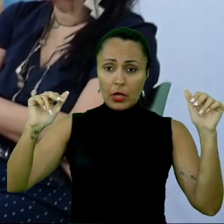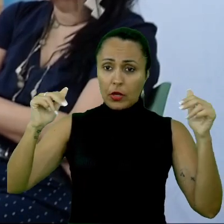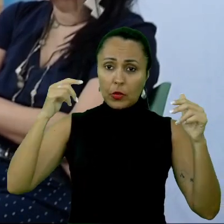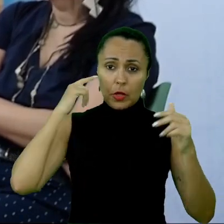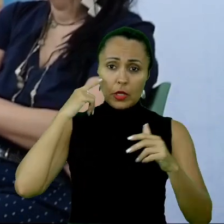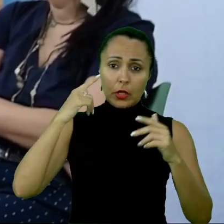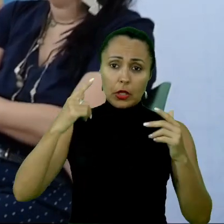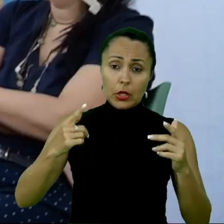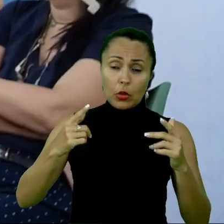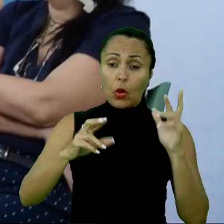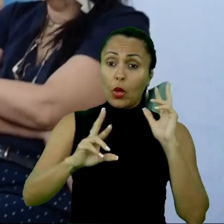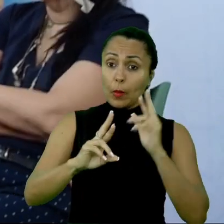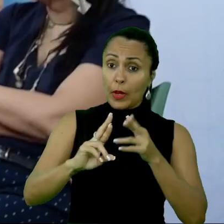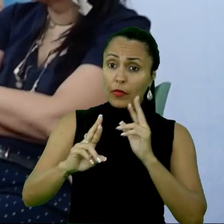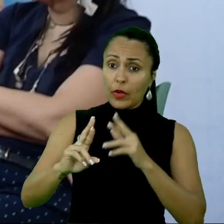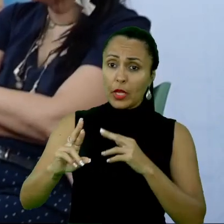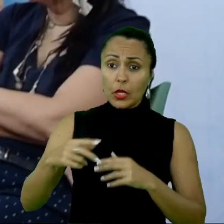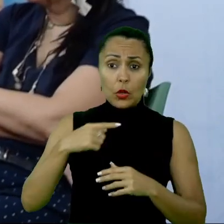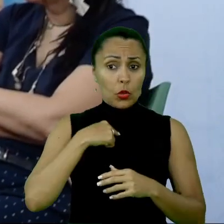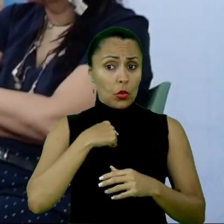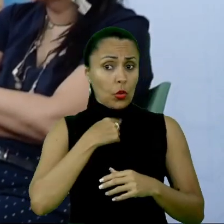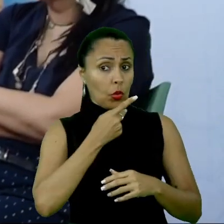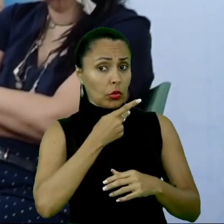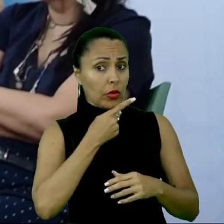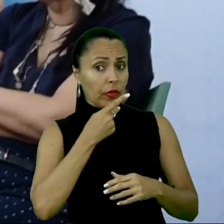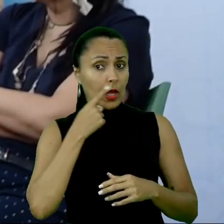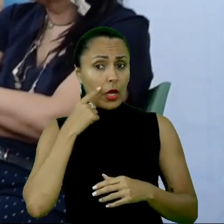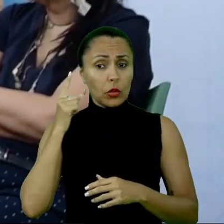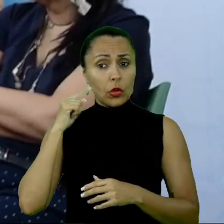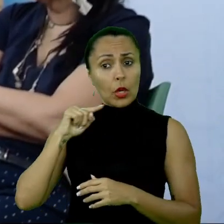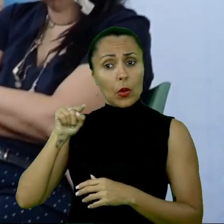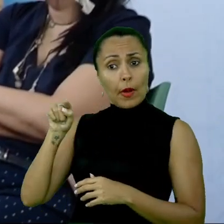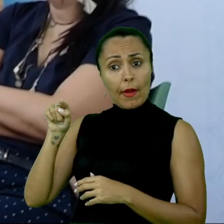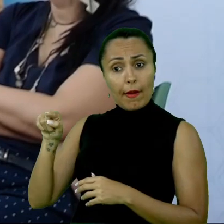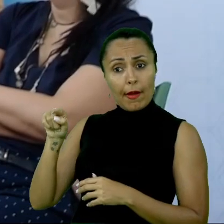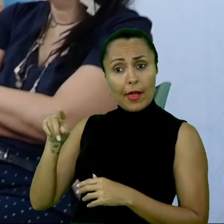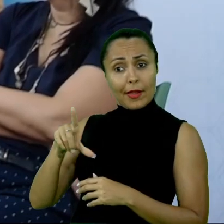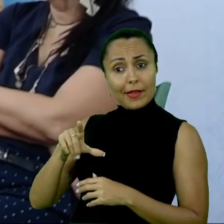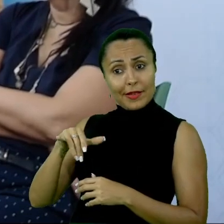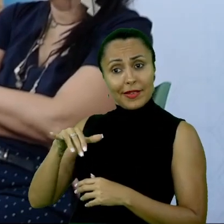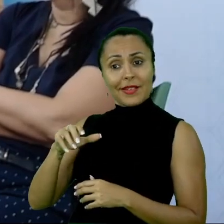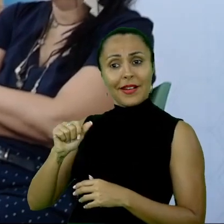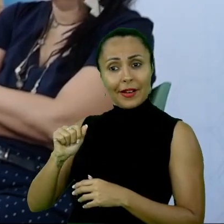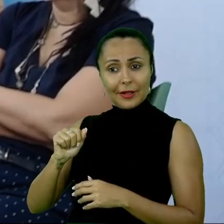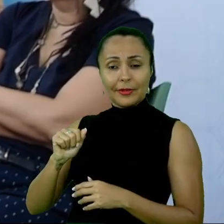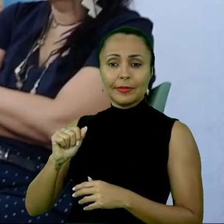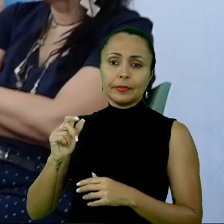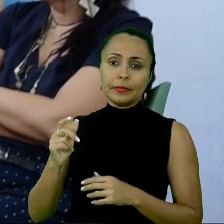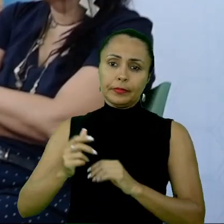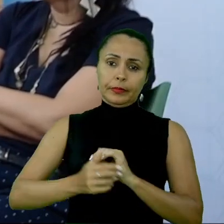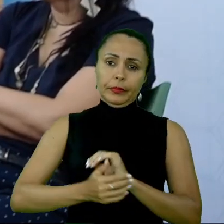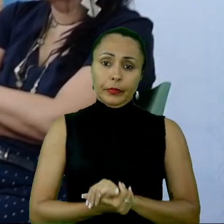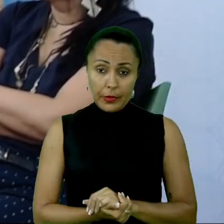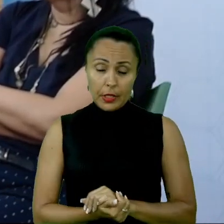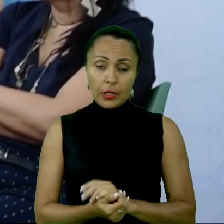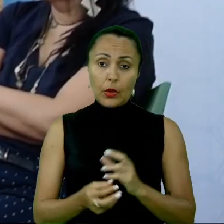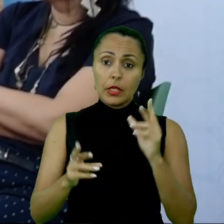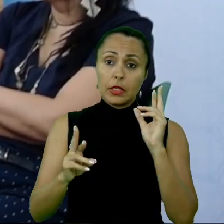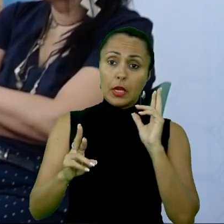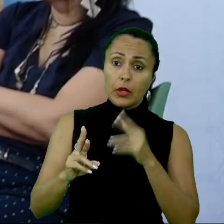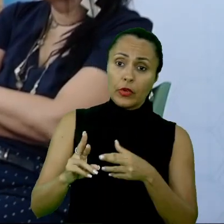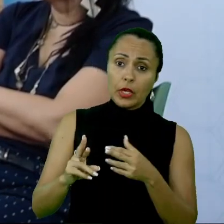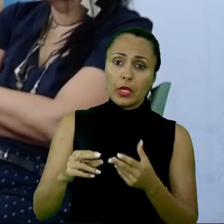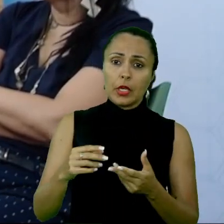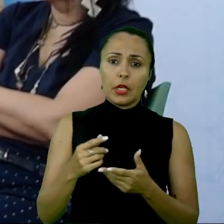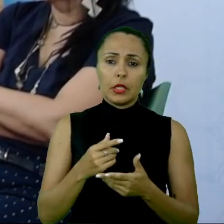a referência. Não sou eu que estou dizendo, é Madureira, vírgula, 2020, página tal. Essa é a referência, né? Uma coisa é